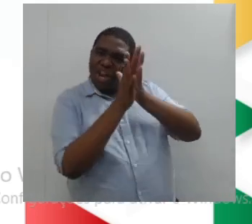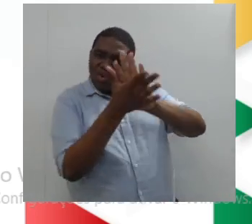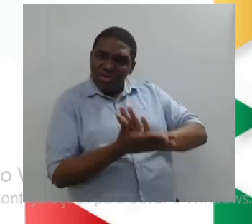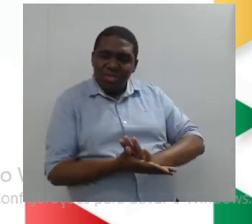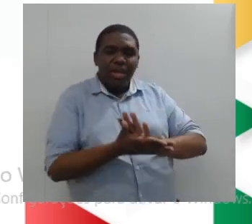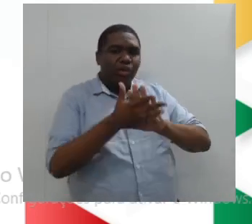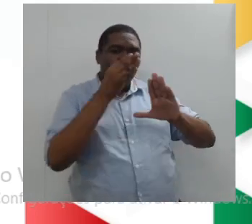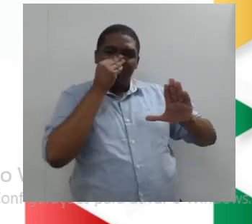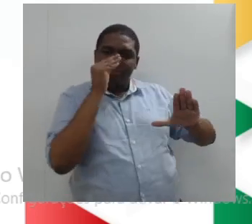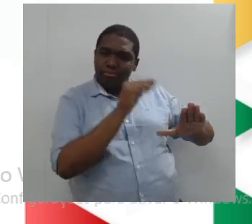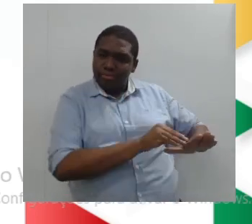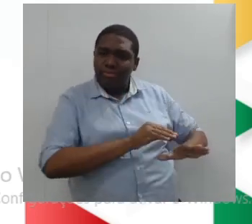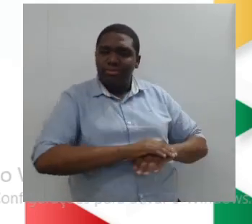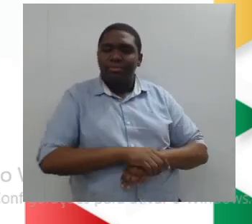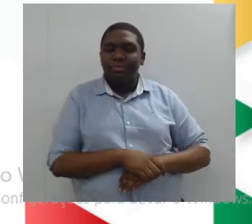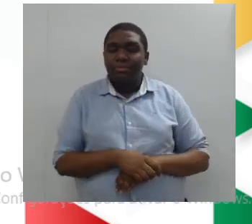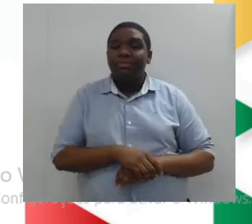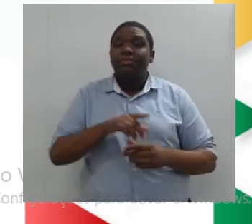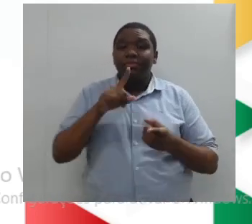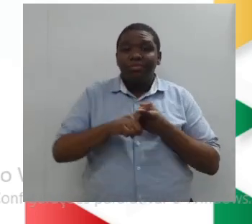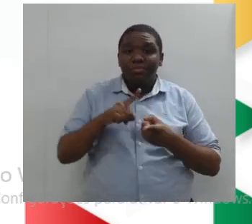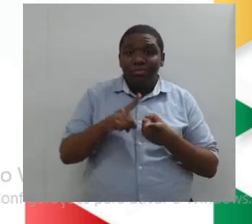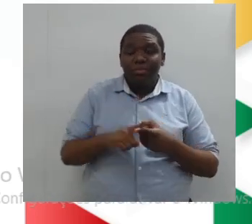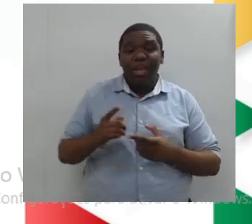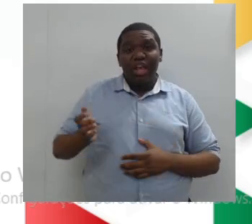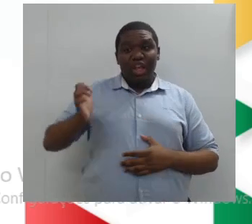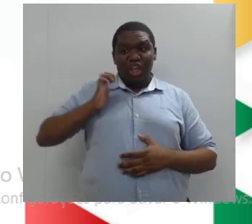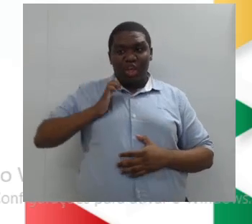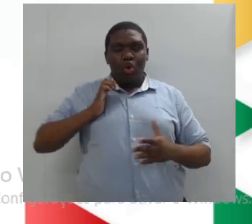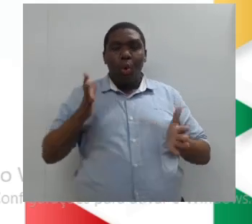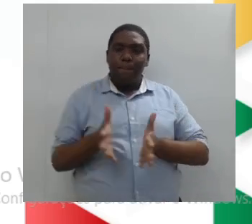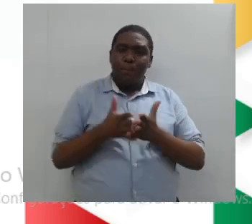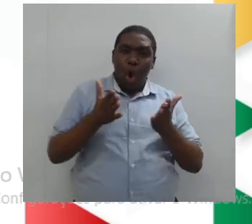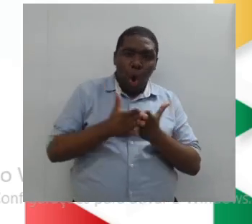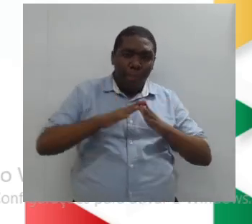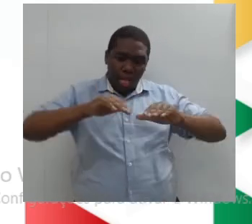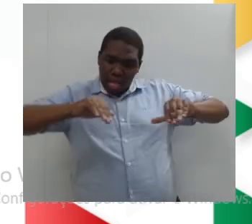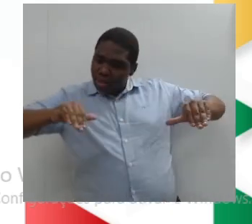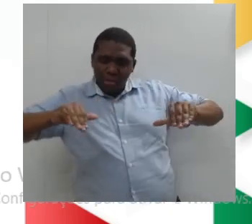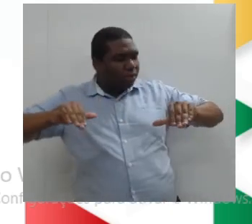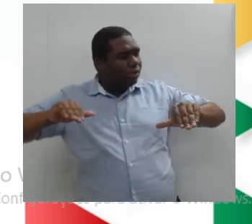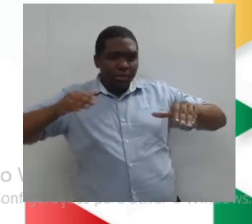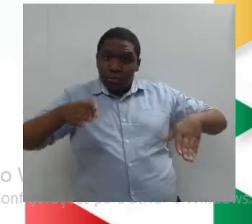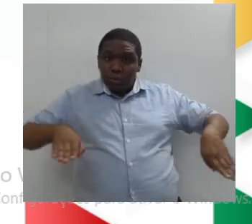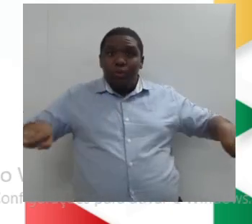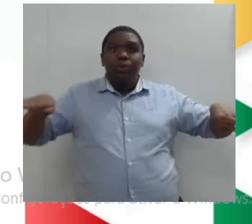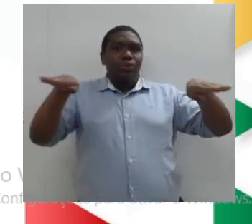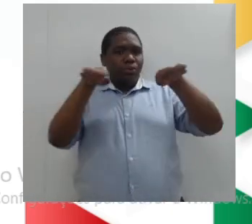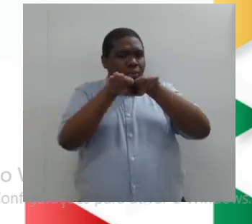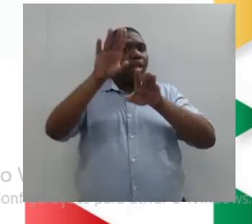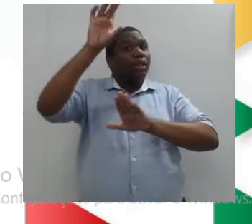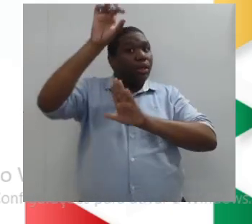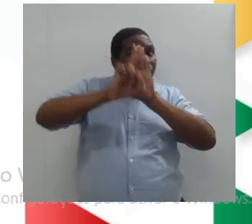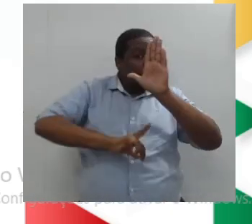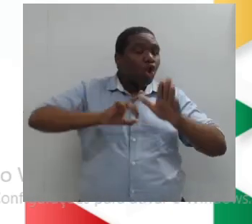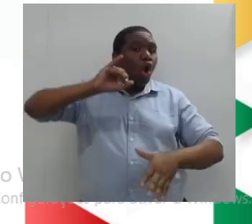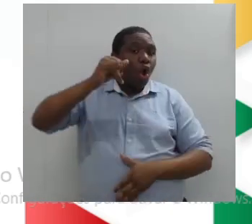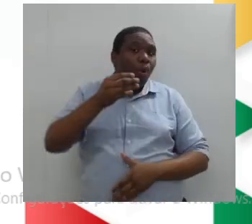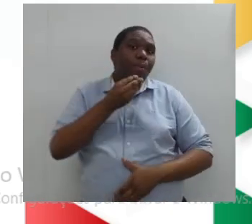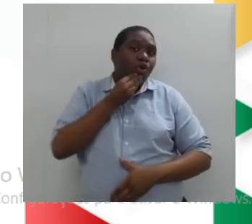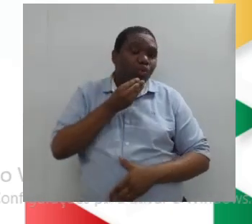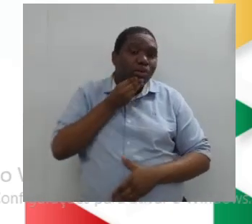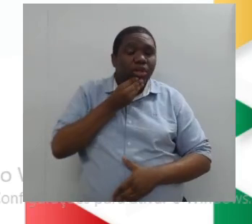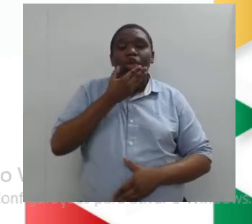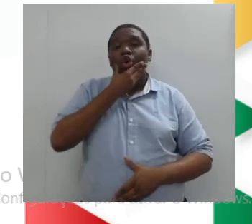preconceitos, eliminação dos extremos de riqueza e pobreza, igualdade de direitos e oportunidades